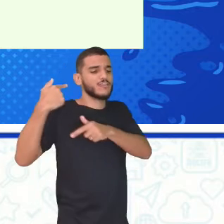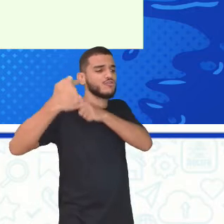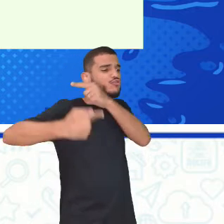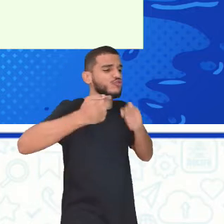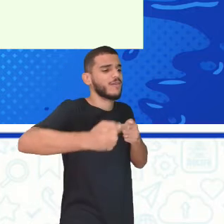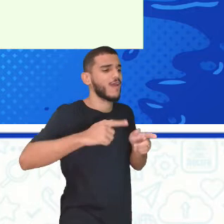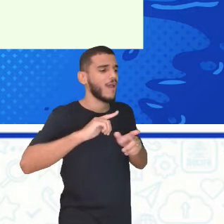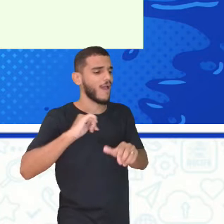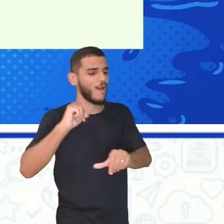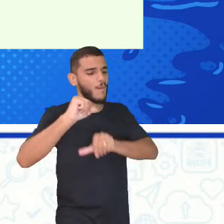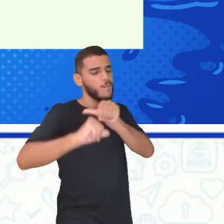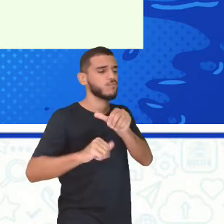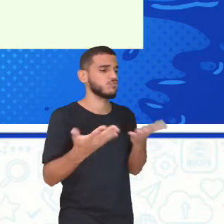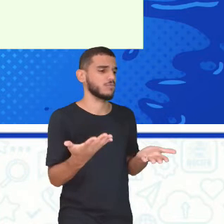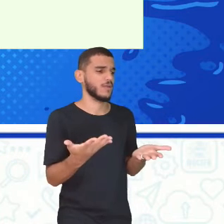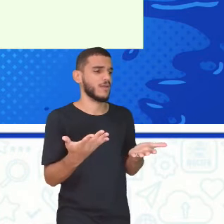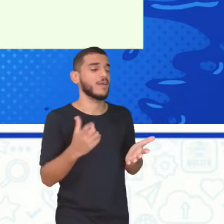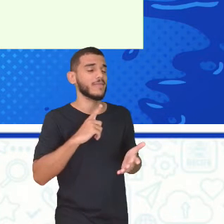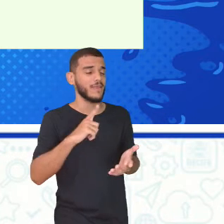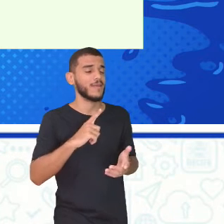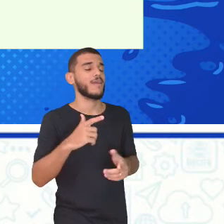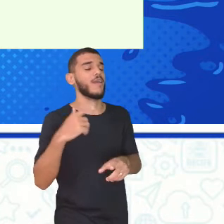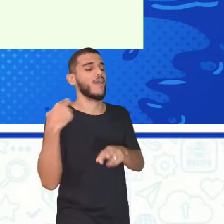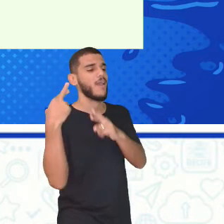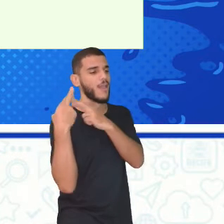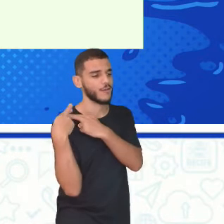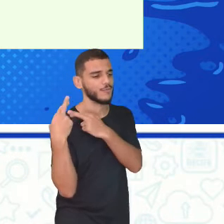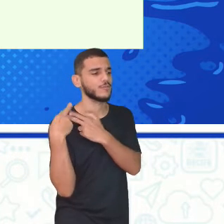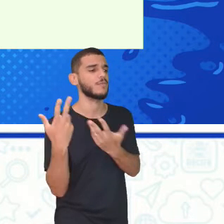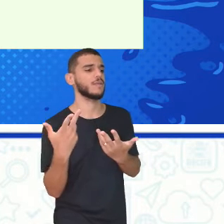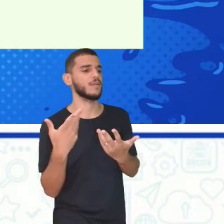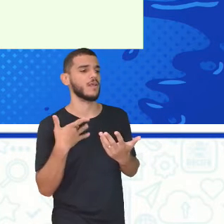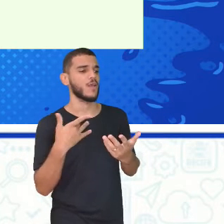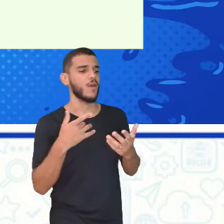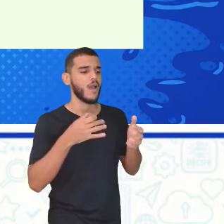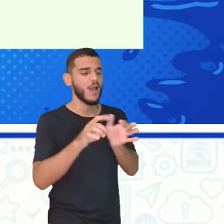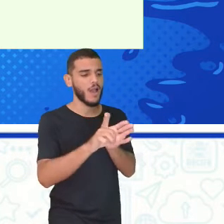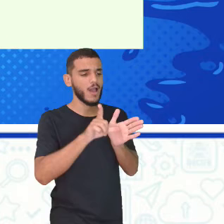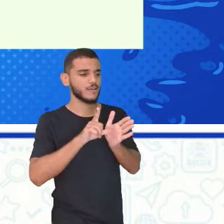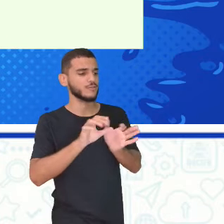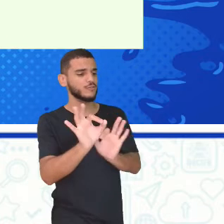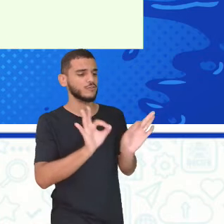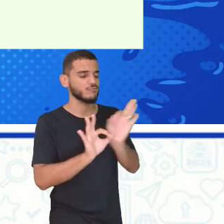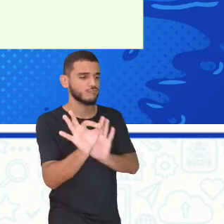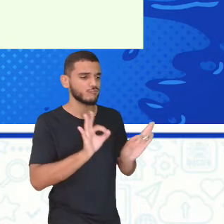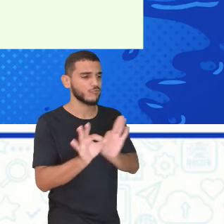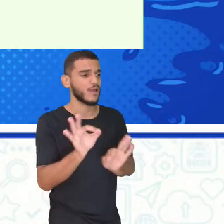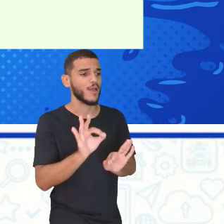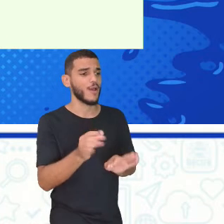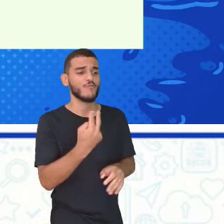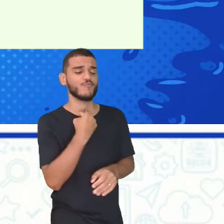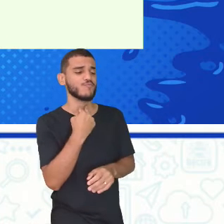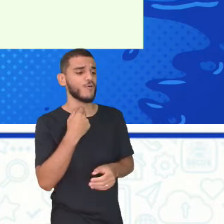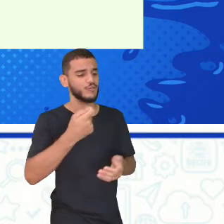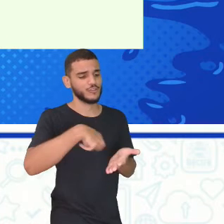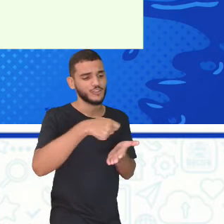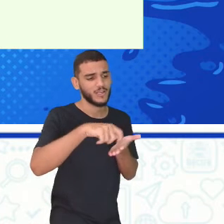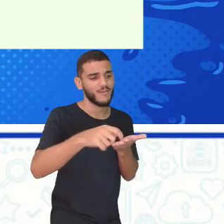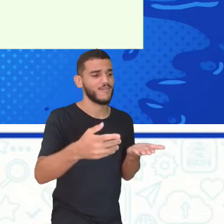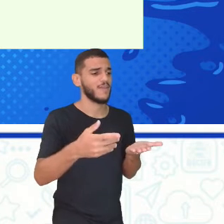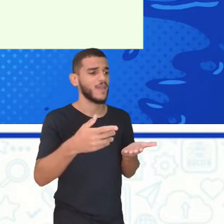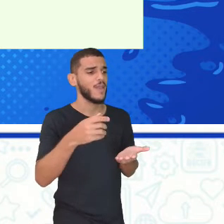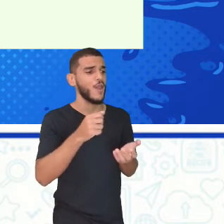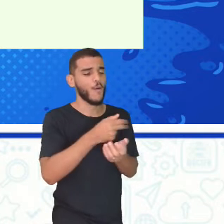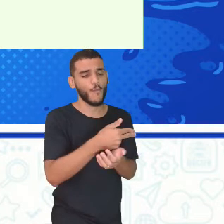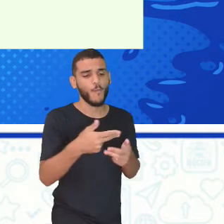uma responsabilidade, não é? Não se prepara, não é? Não se escreve algo para a criança, para o adolescente e nem para o